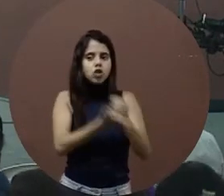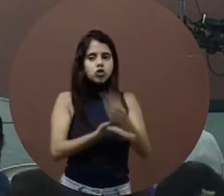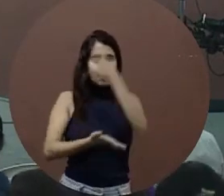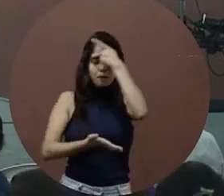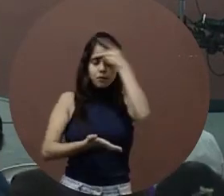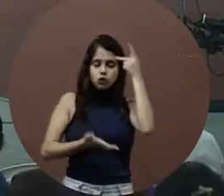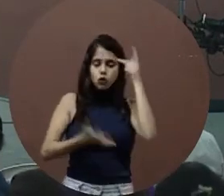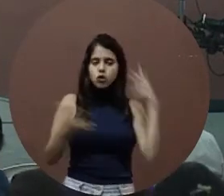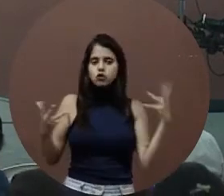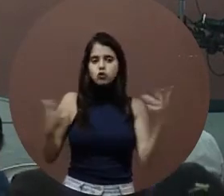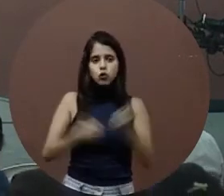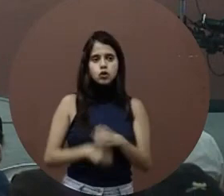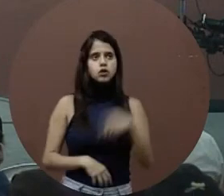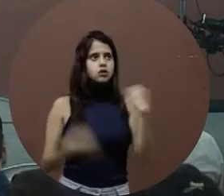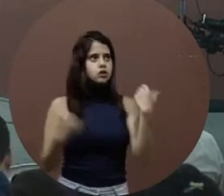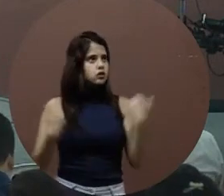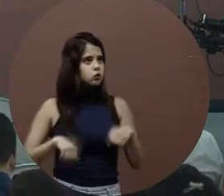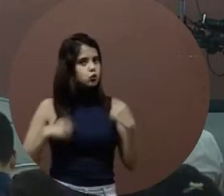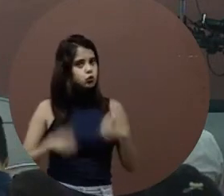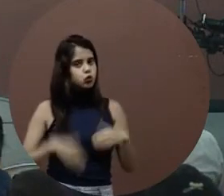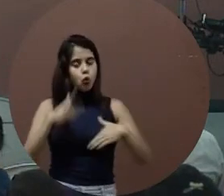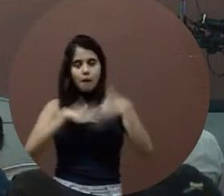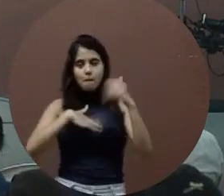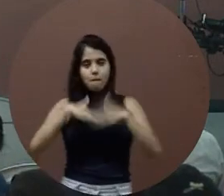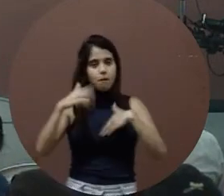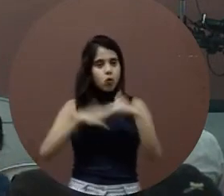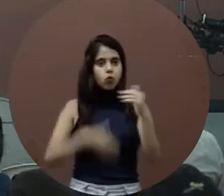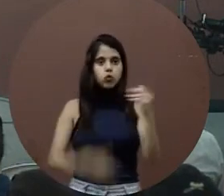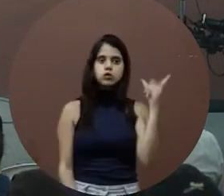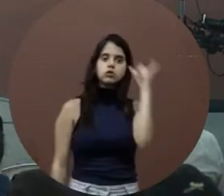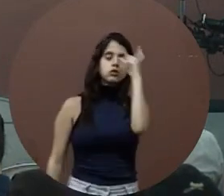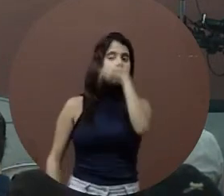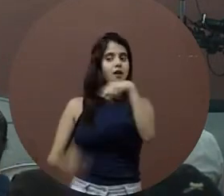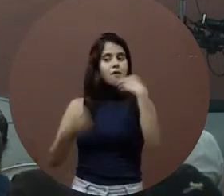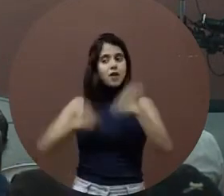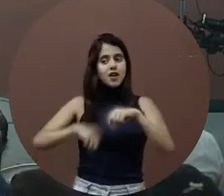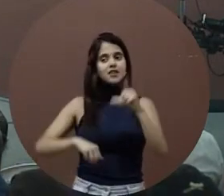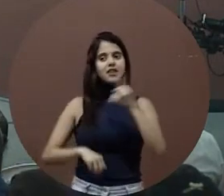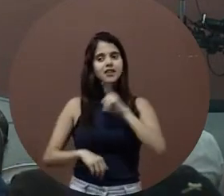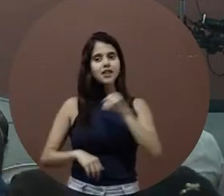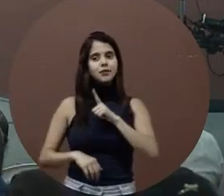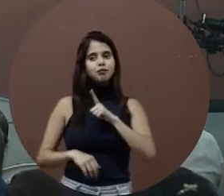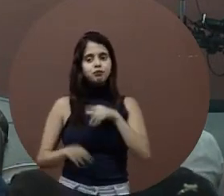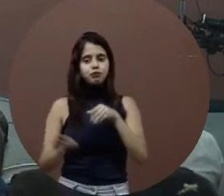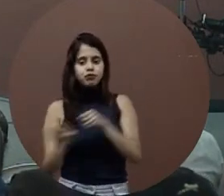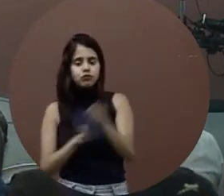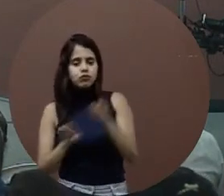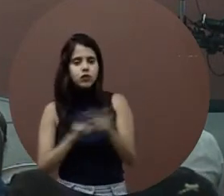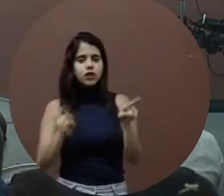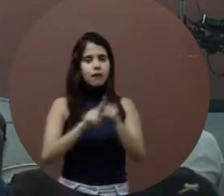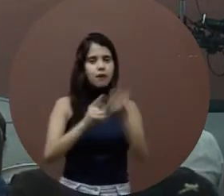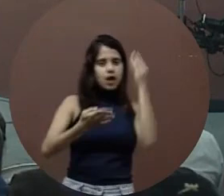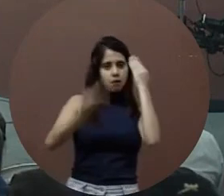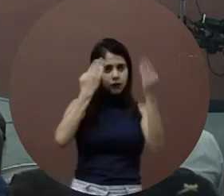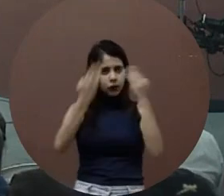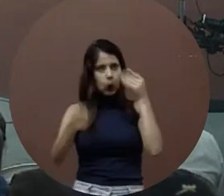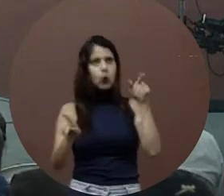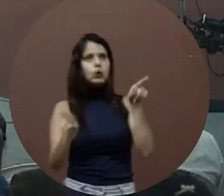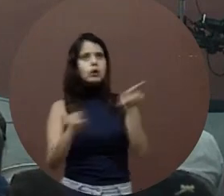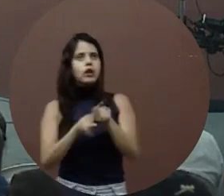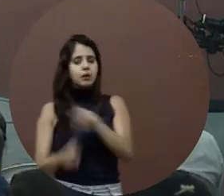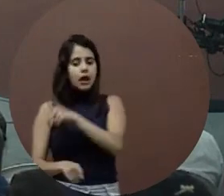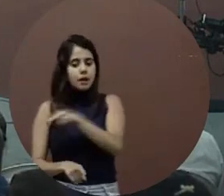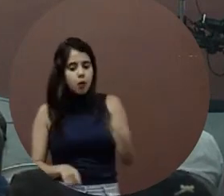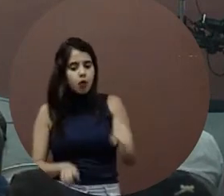assim. Você tem que ser tudo, você tem que ser administrador, psicólogo, conselheiro, professor, mestre, pai, filho,